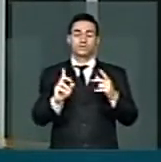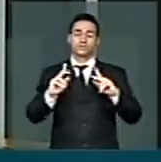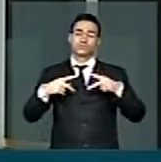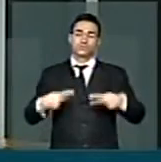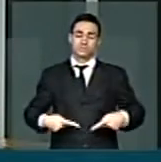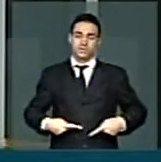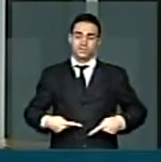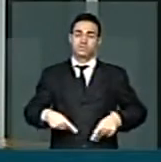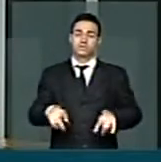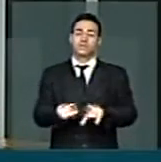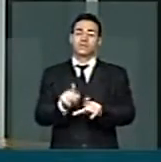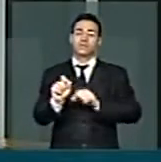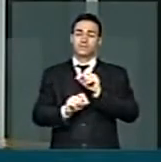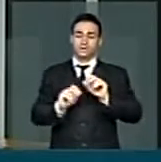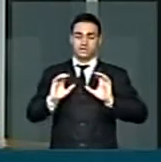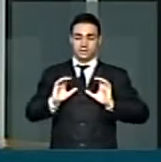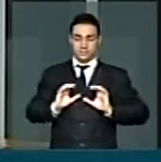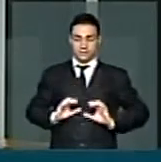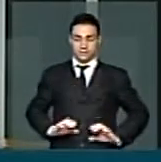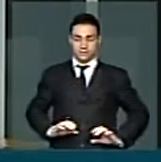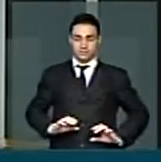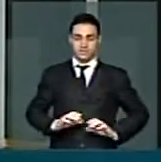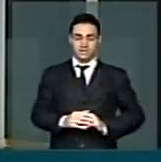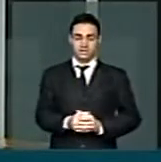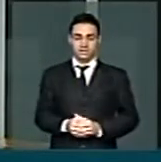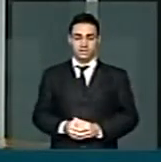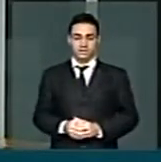ao imperativo da cidadania,